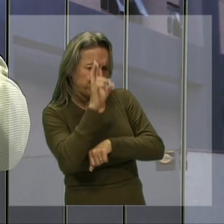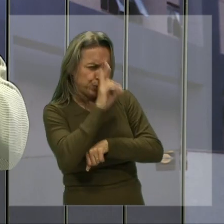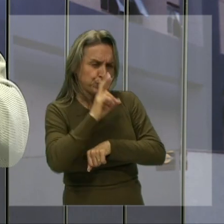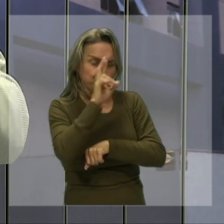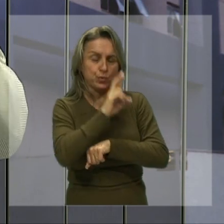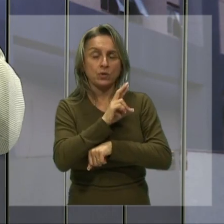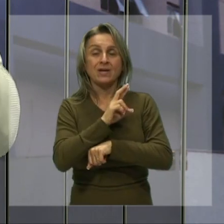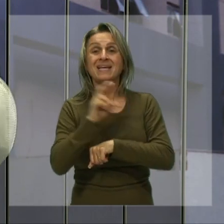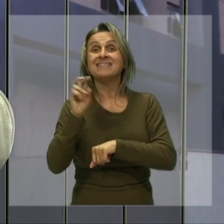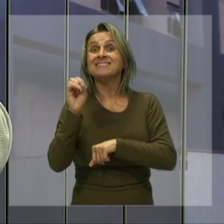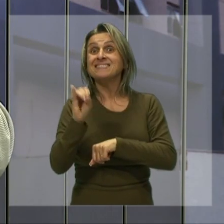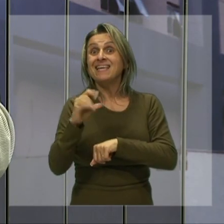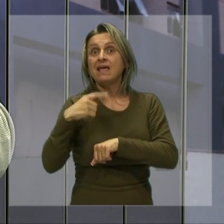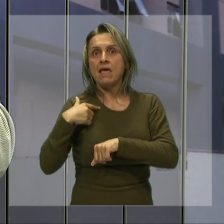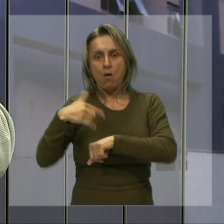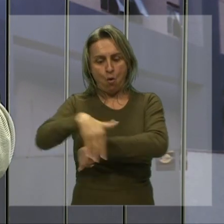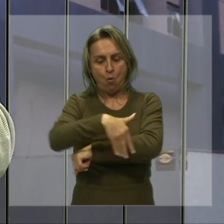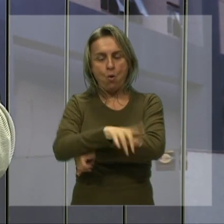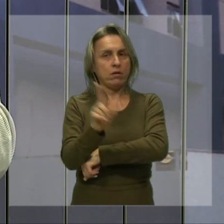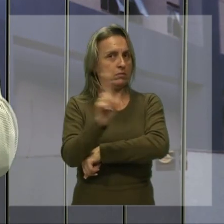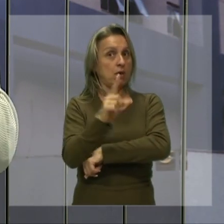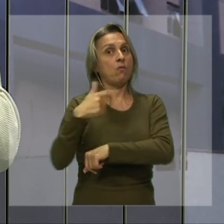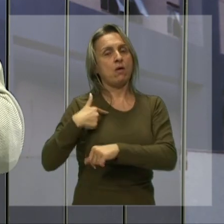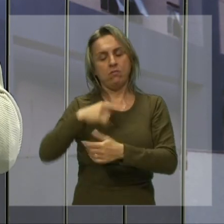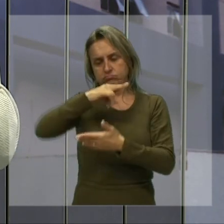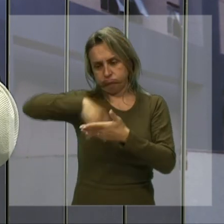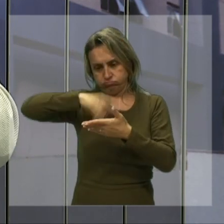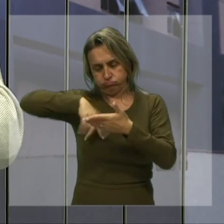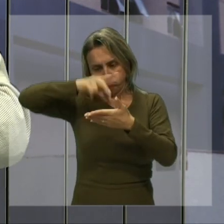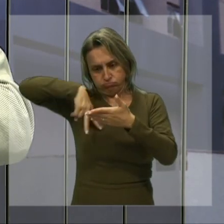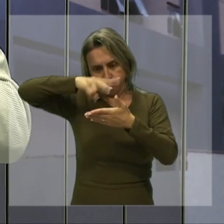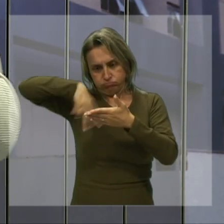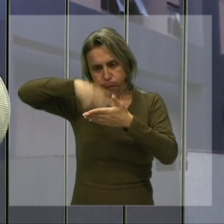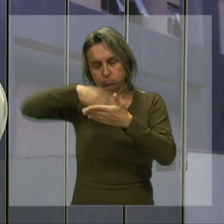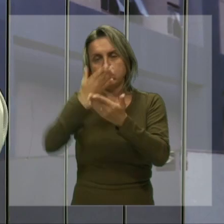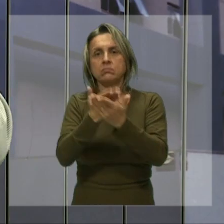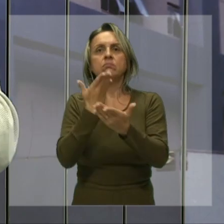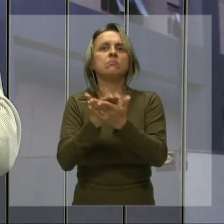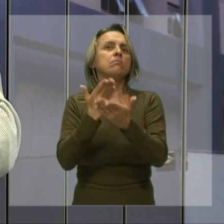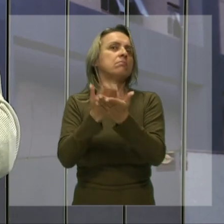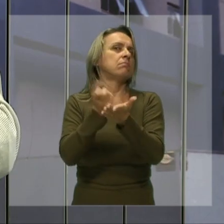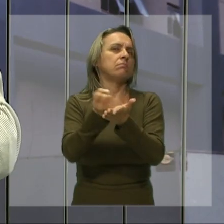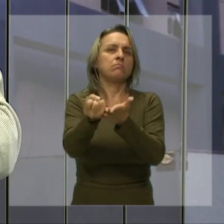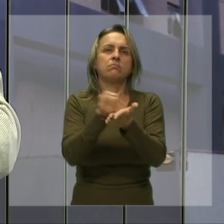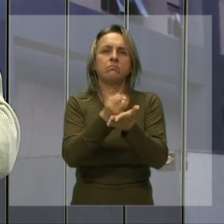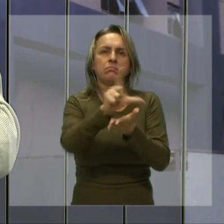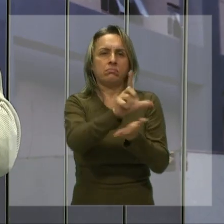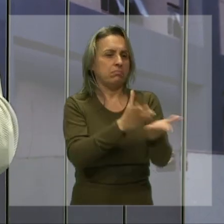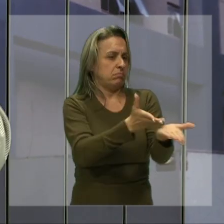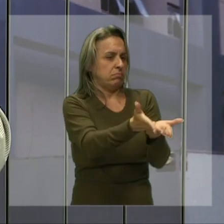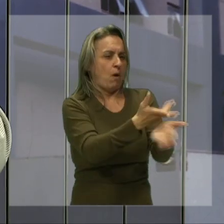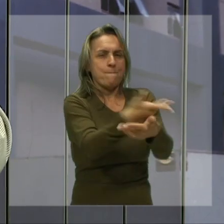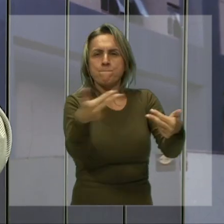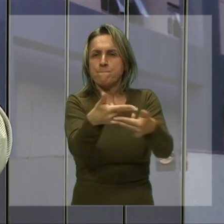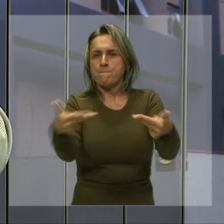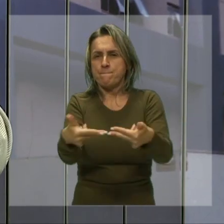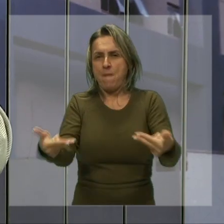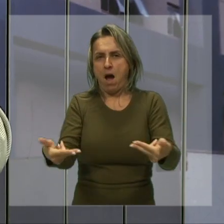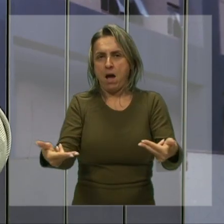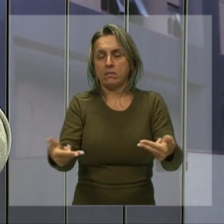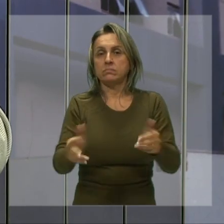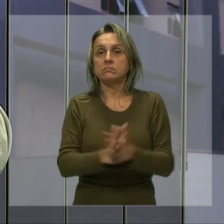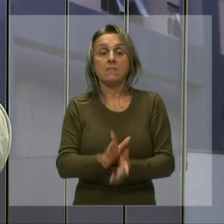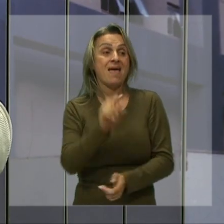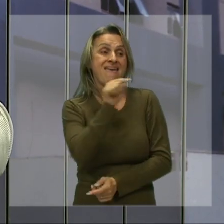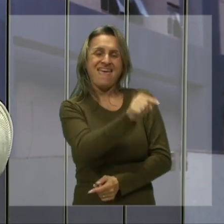pode ter certeza que eu estou debruçado em documentos. Eu estou lendo, estou estudando contratos, licitações. Esse processo aí, por exemplo,